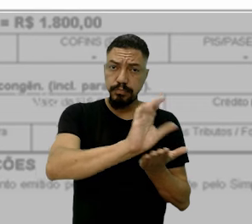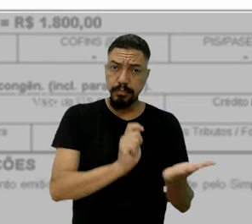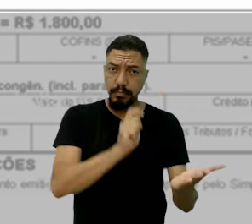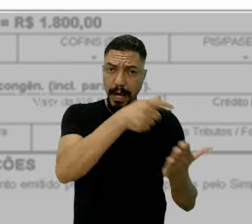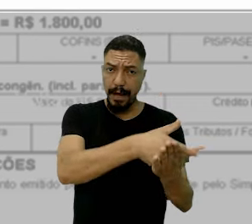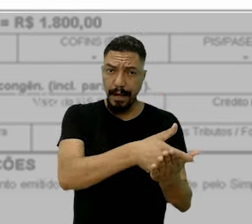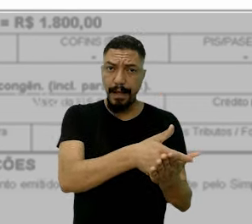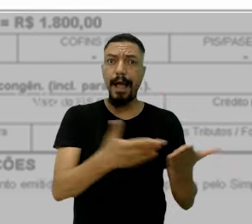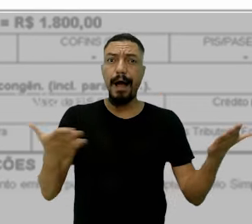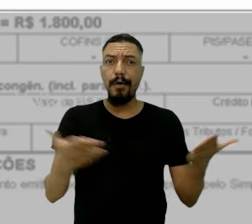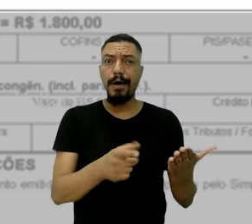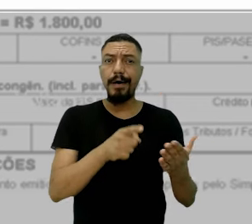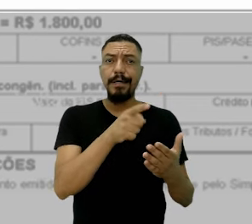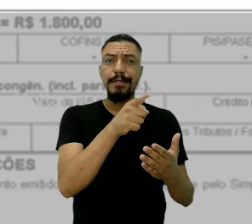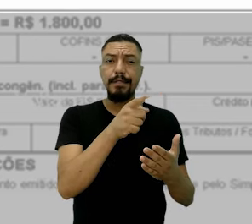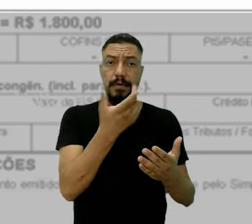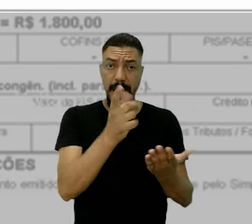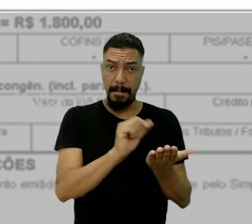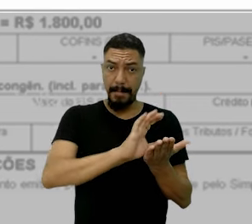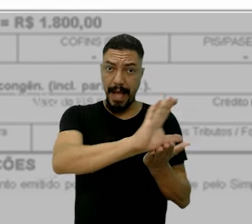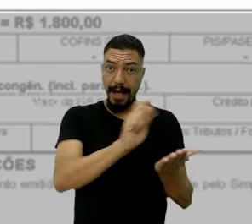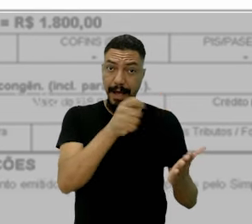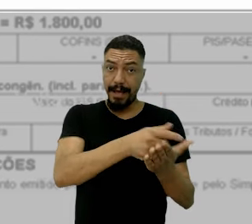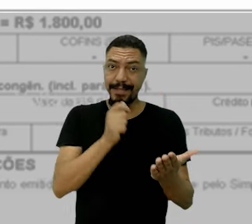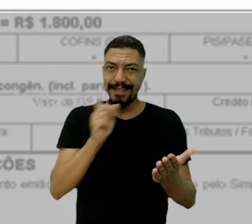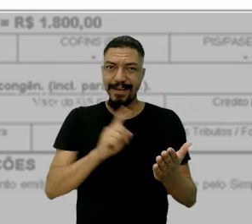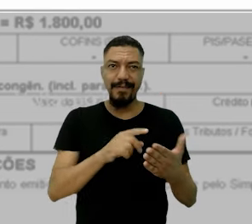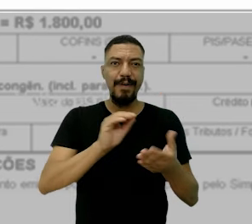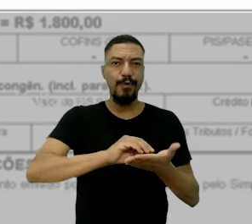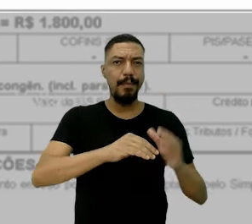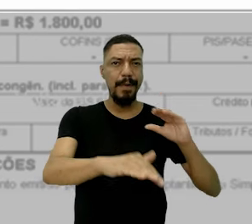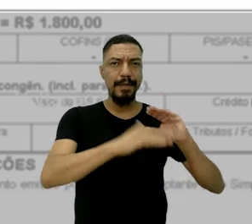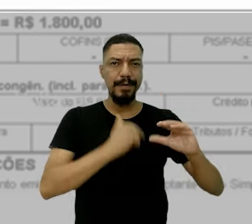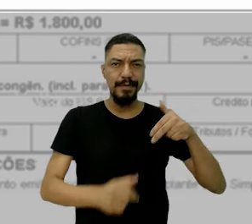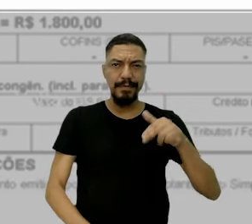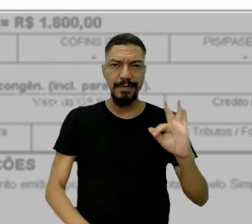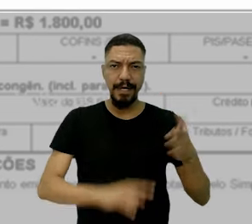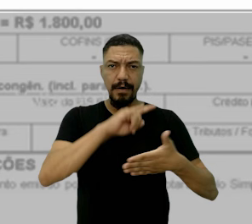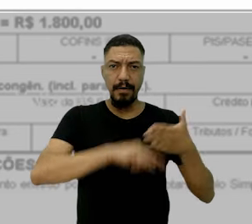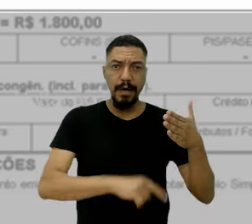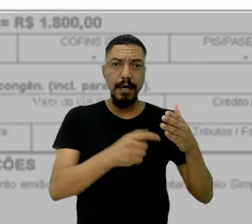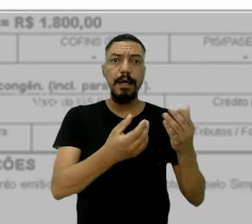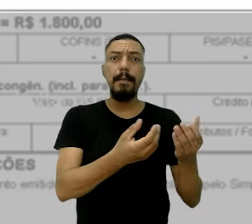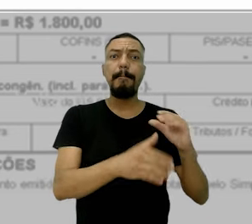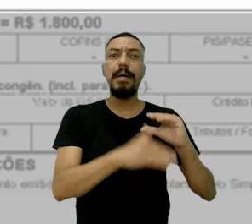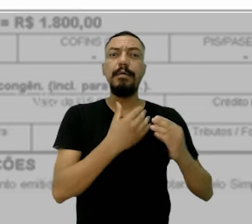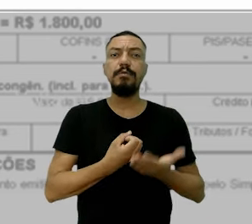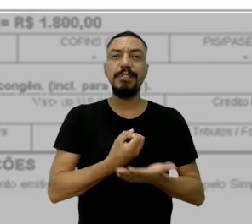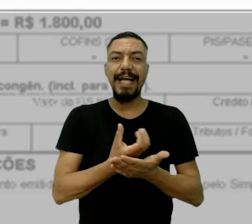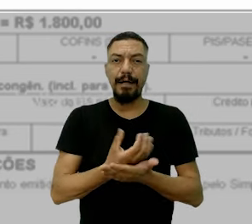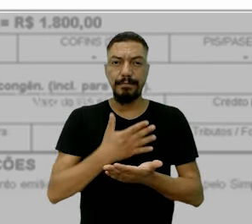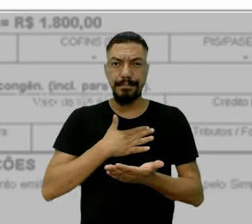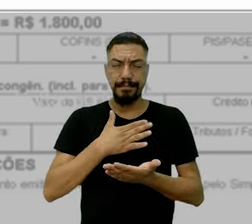paguei você e agora quero pagar você, ainda não paguei, né, porque não emitiu a nota, quero pagar você, então você vai passar os